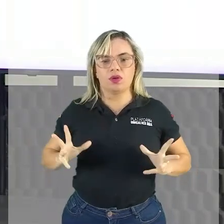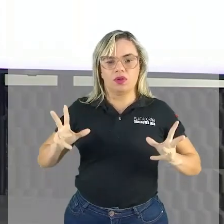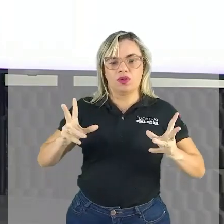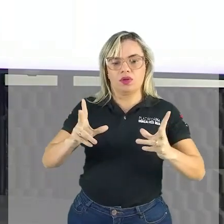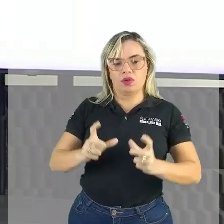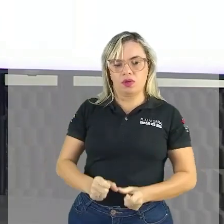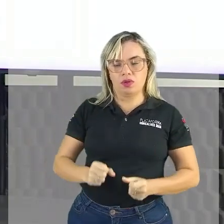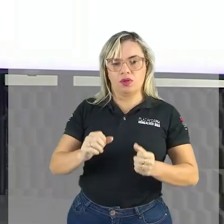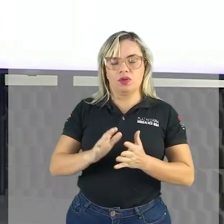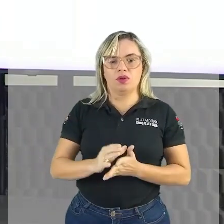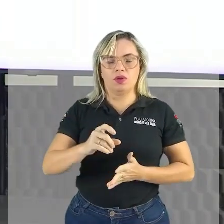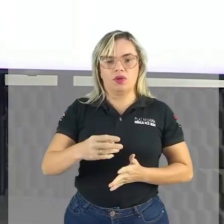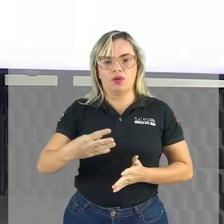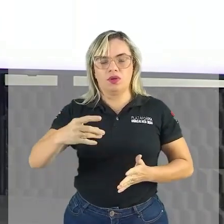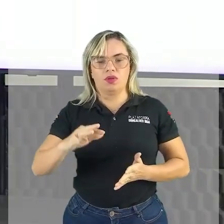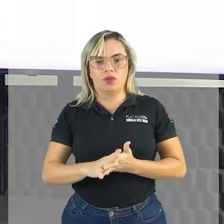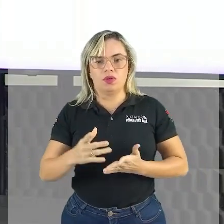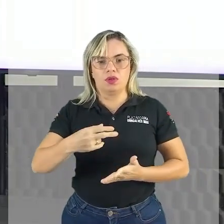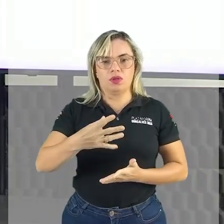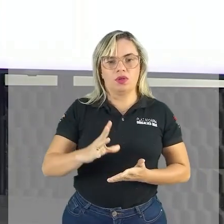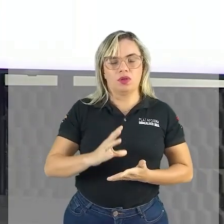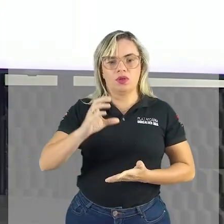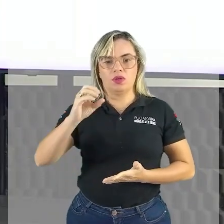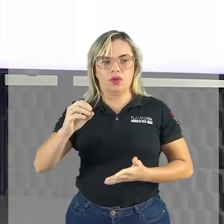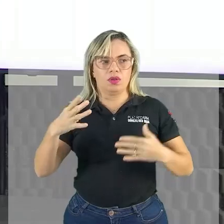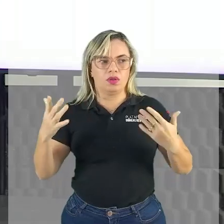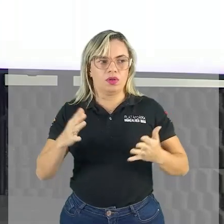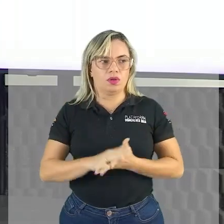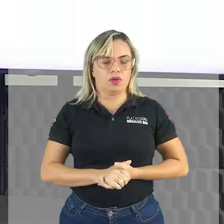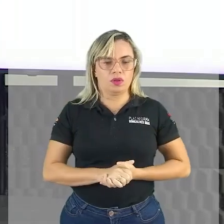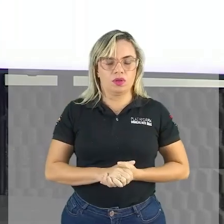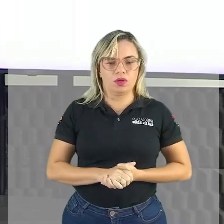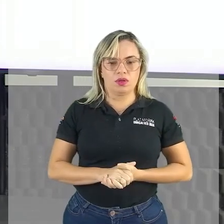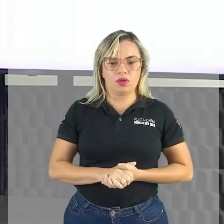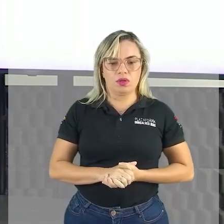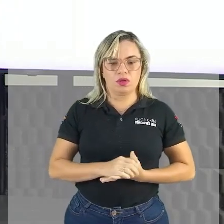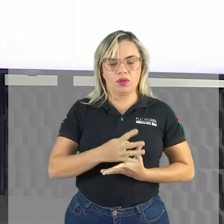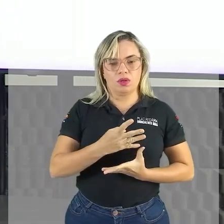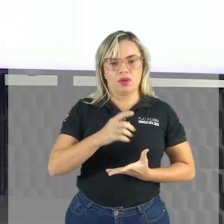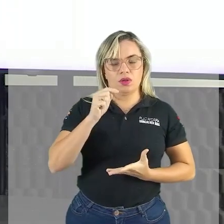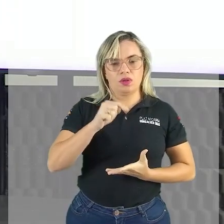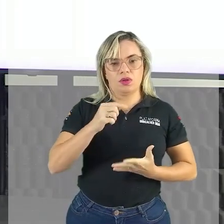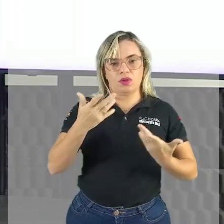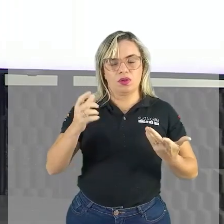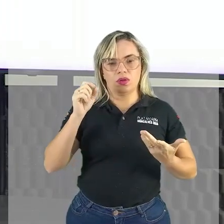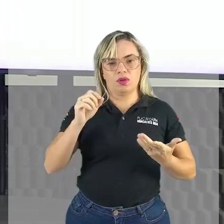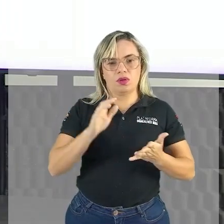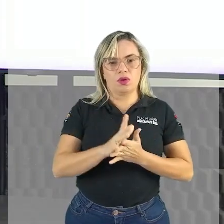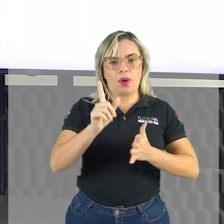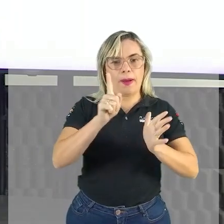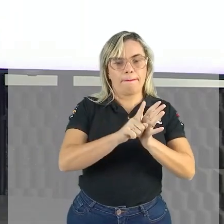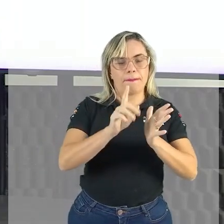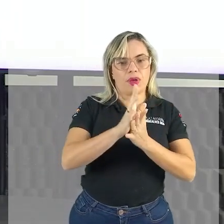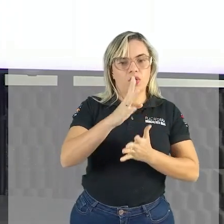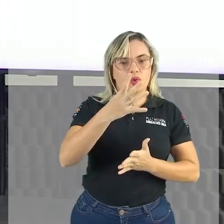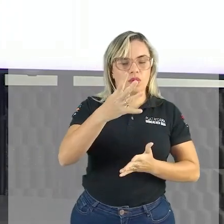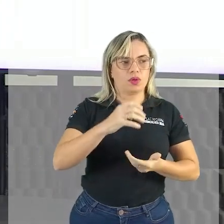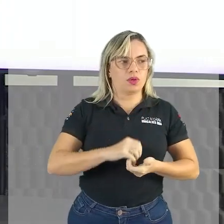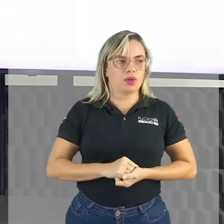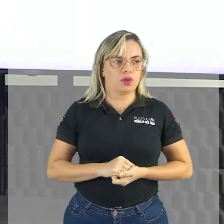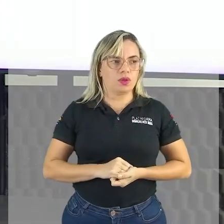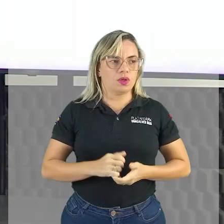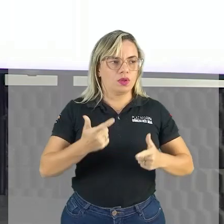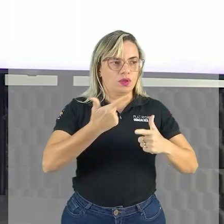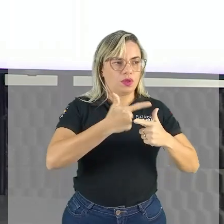NOx tem que dar 0. Então, se aqui deu mais 6 com menos 2 mais 4, para dar 0 tem que ser menos 4. Quando eu divido